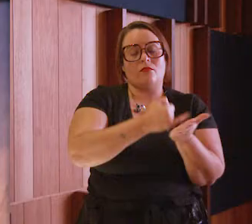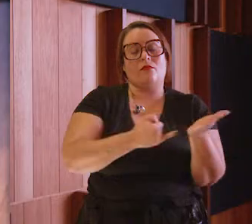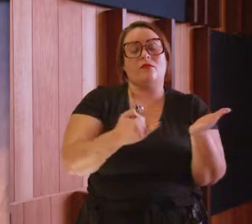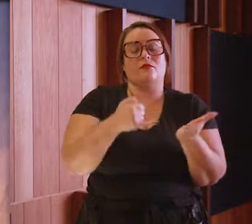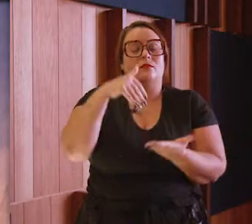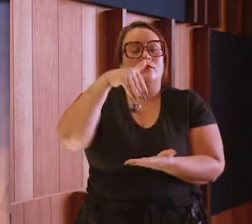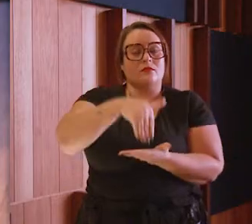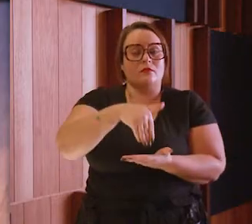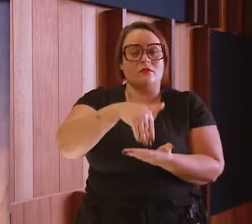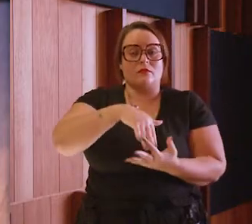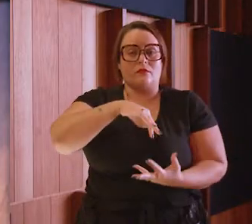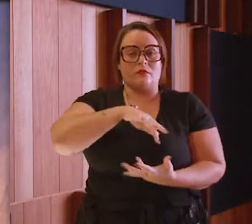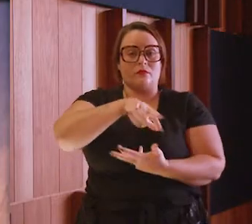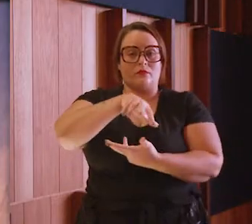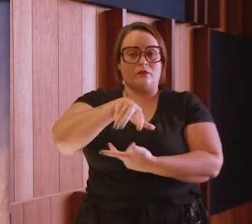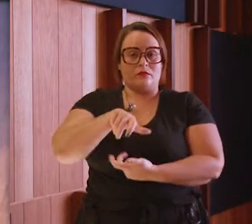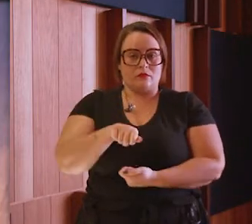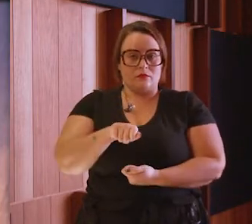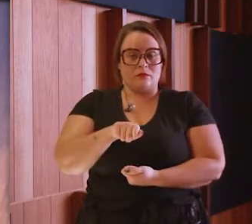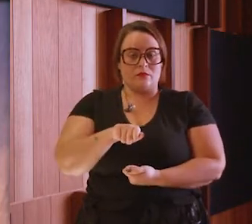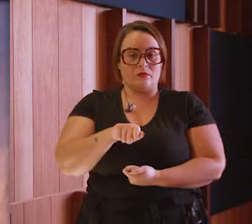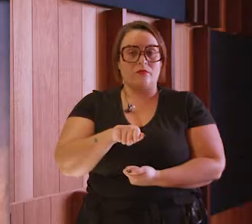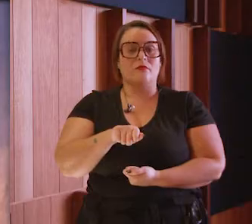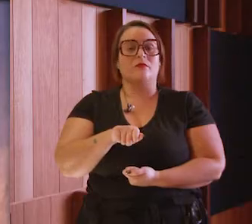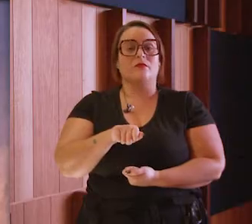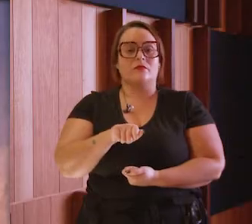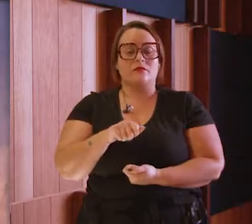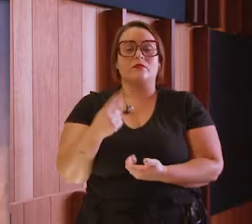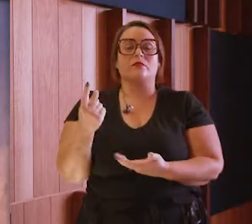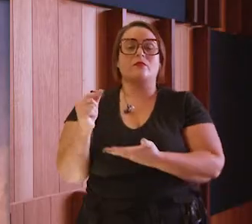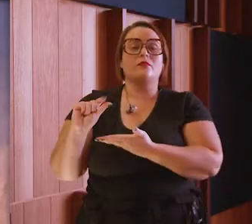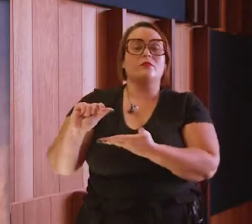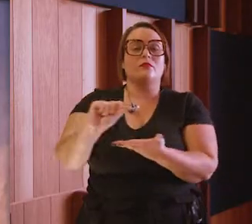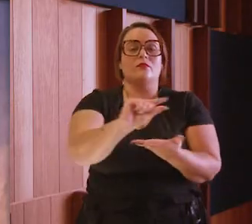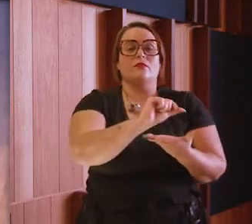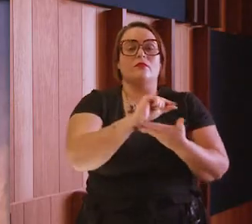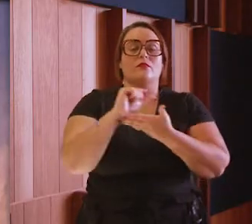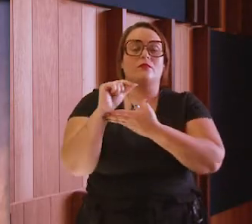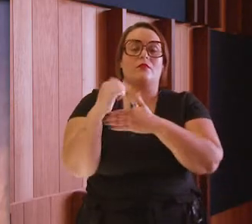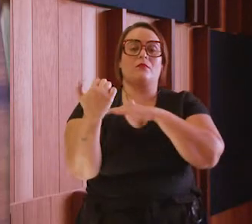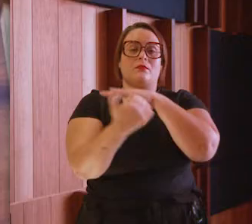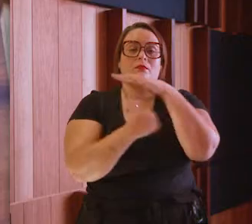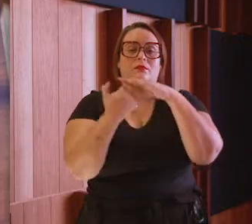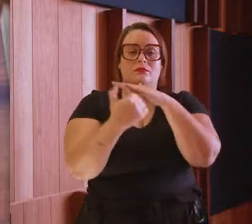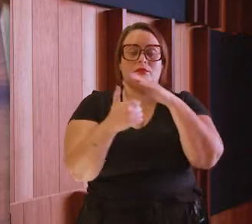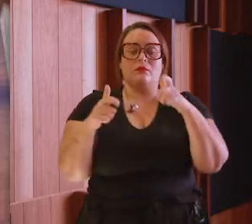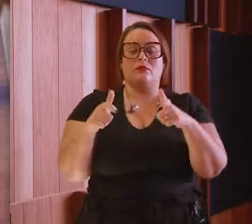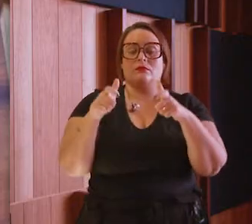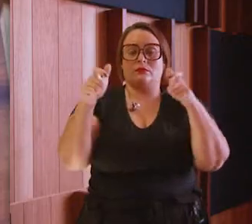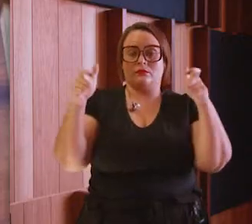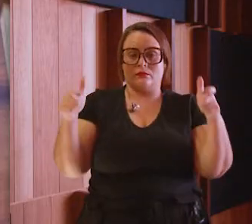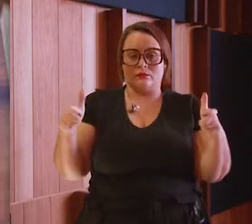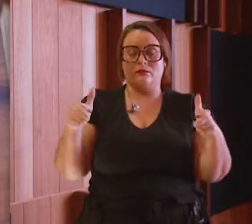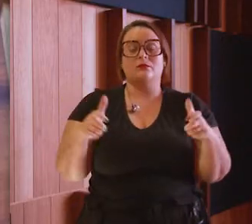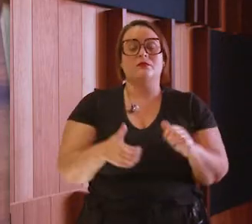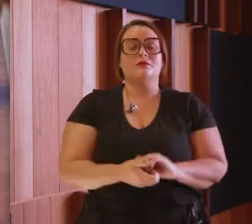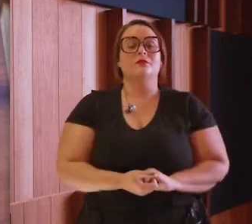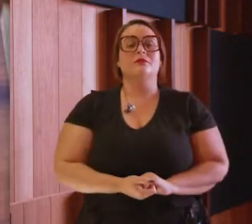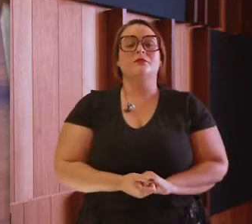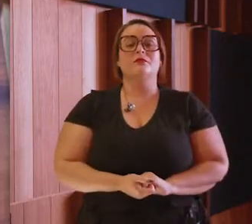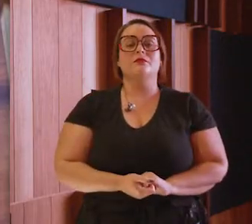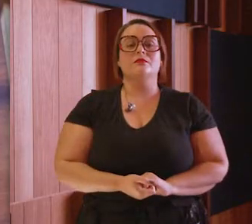global sobre a renda de grandes multinacionais, sobre a renda corporativa de grandes